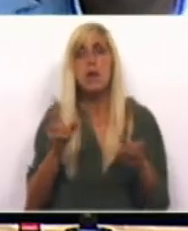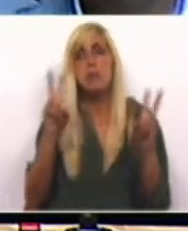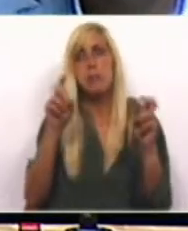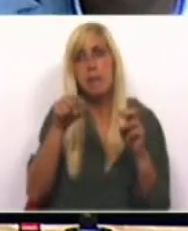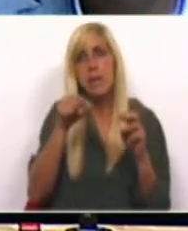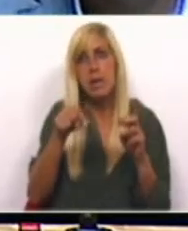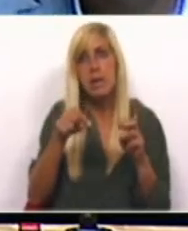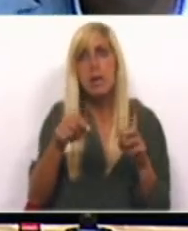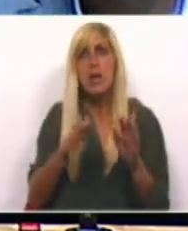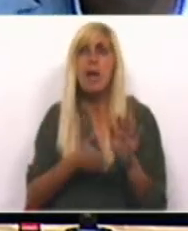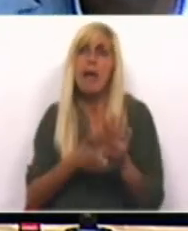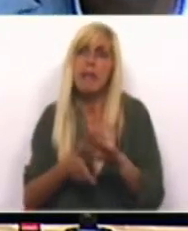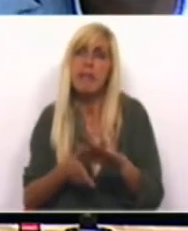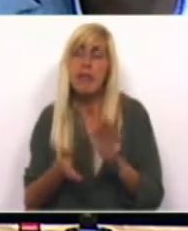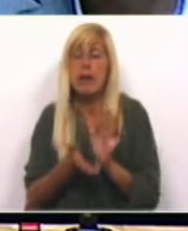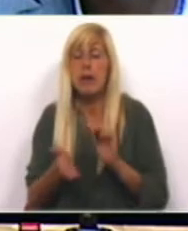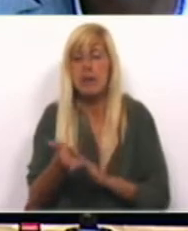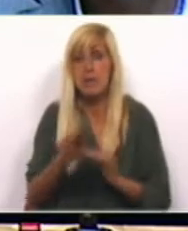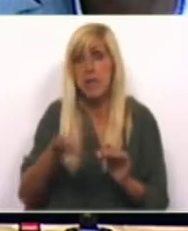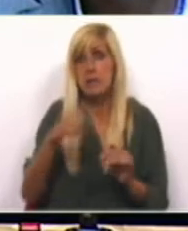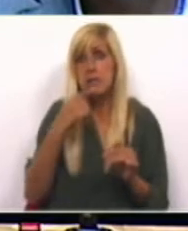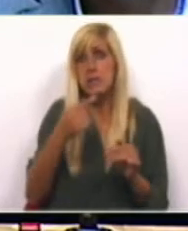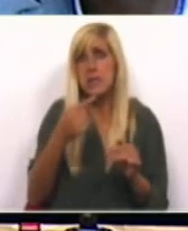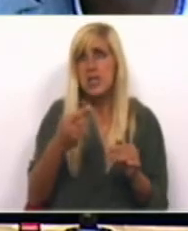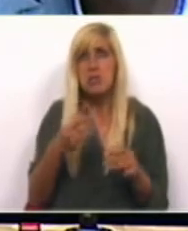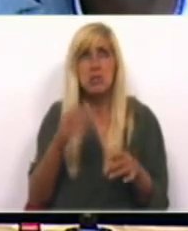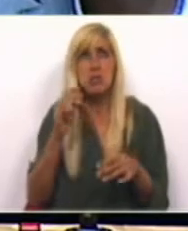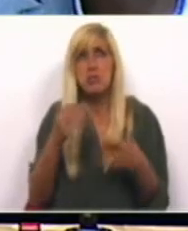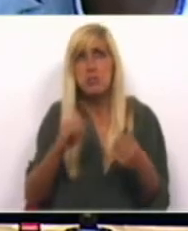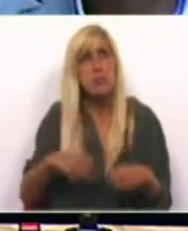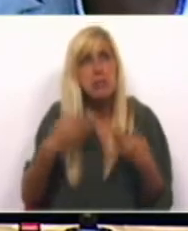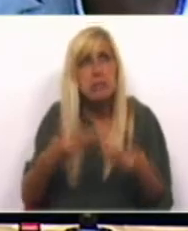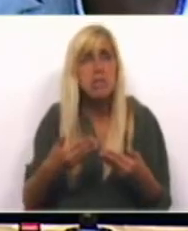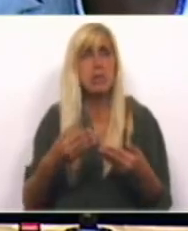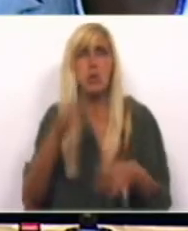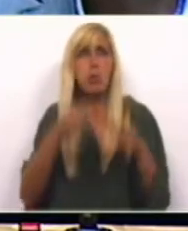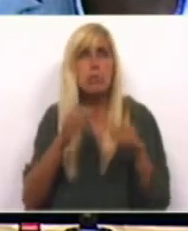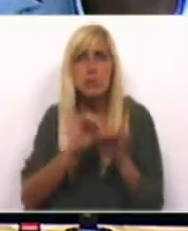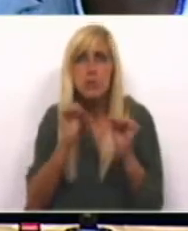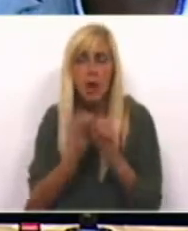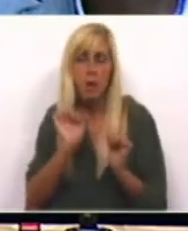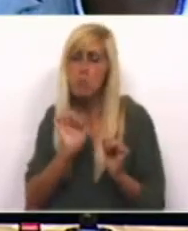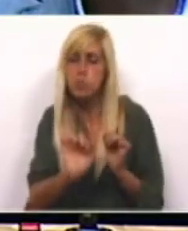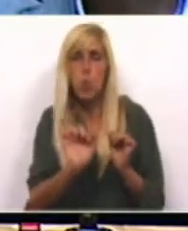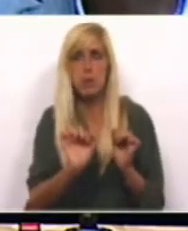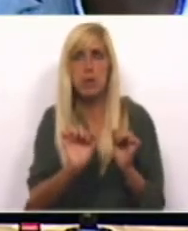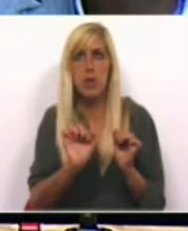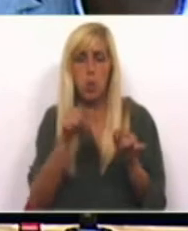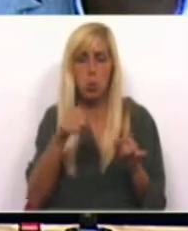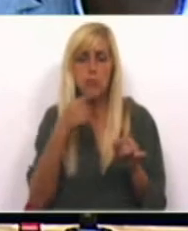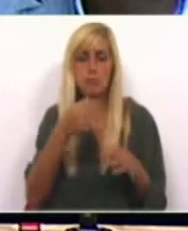discurso mais redondo sobre o assunto, mantendo, de resto, os princípios fundamentais, a invocação da concertação social e a oposição, como aqui